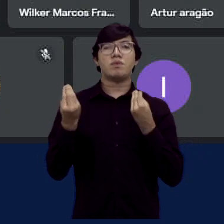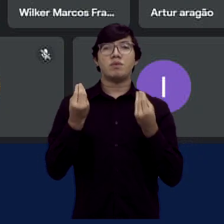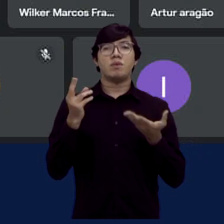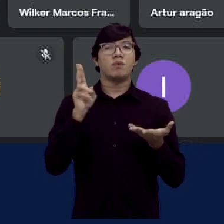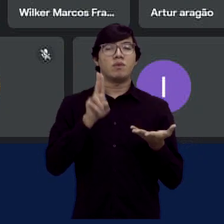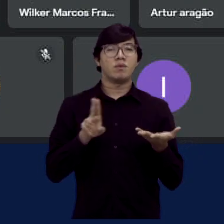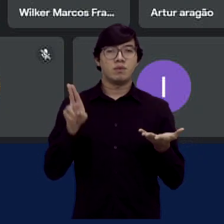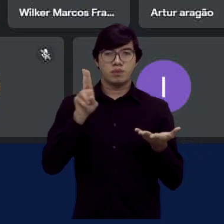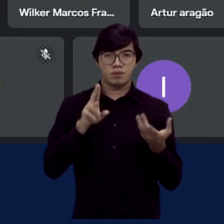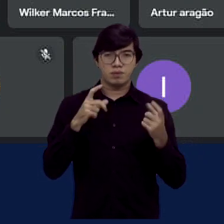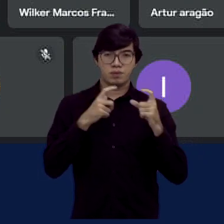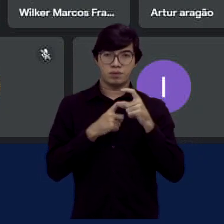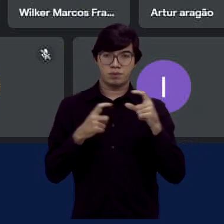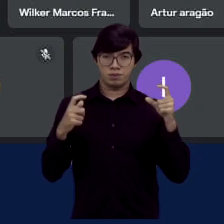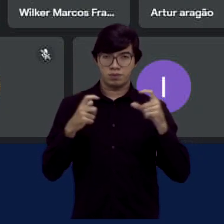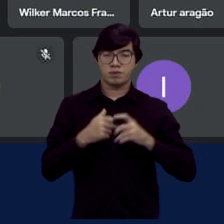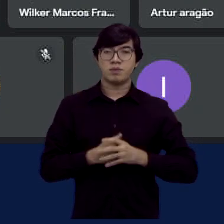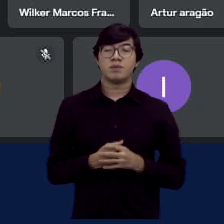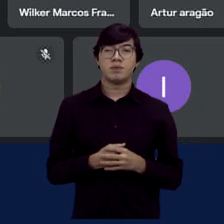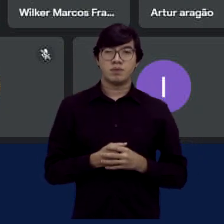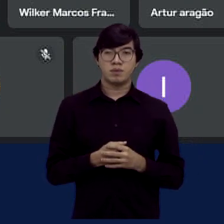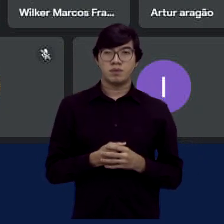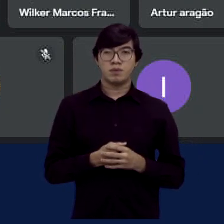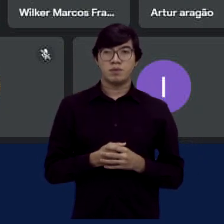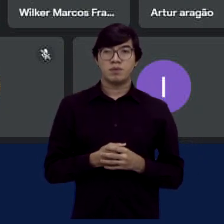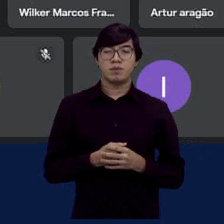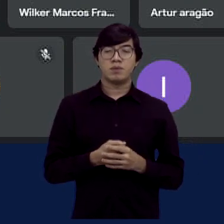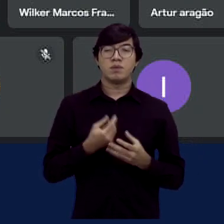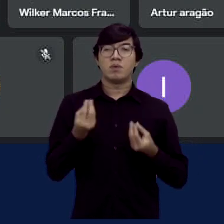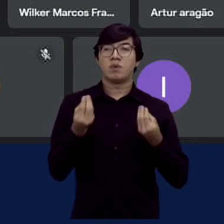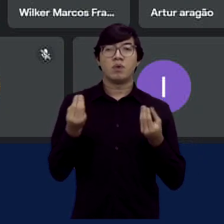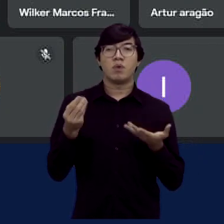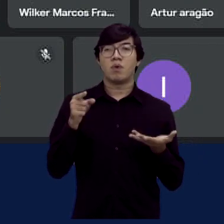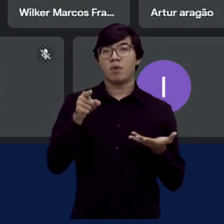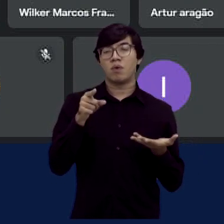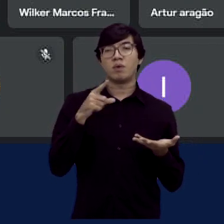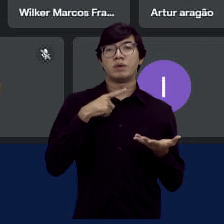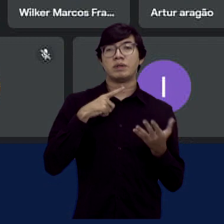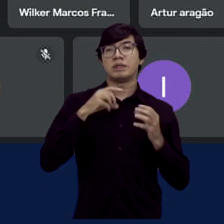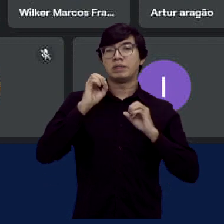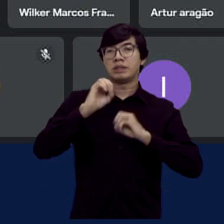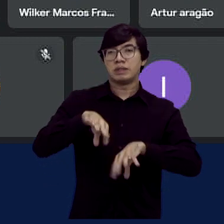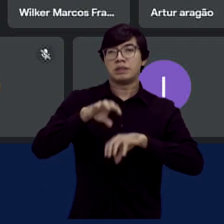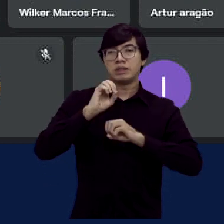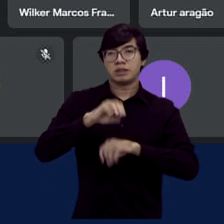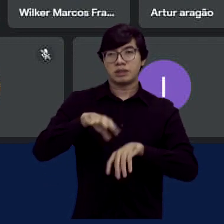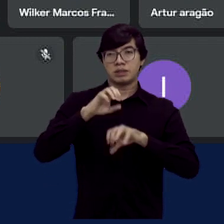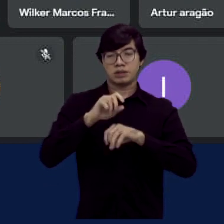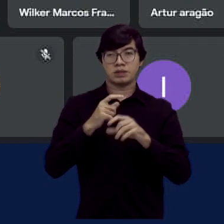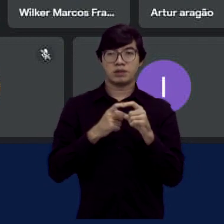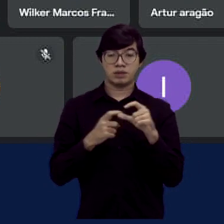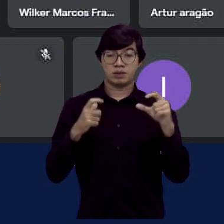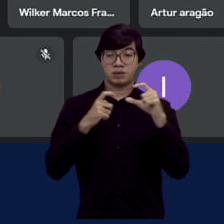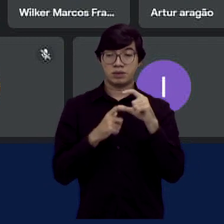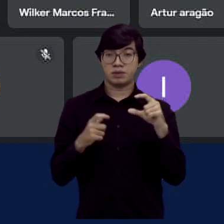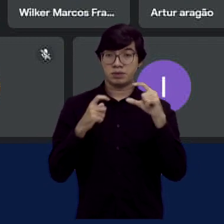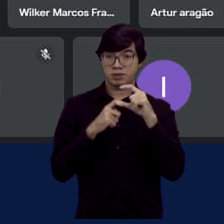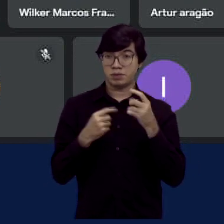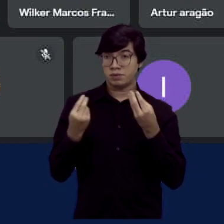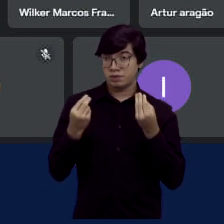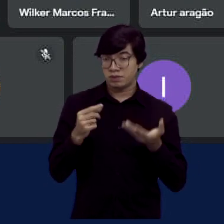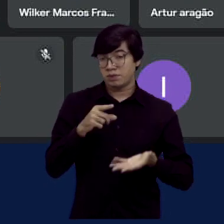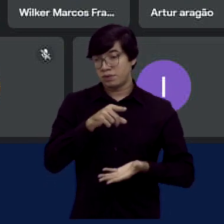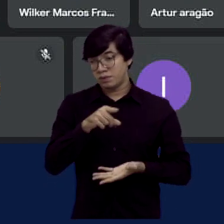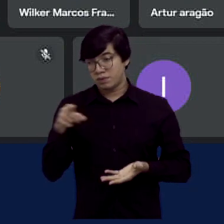vai trazer quadrinhos? Como é que os quadrinhos estarão na sua sala de aula? Ok? É através de uma produção dos